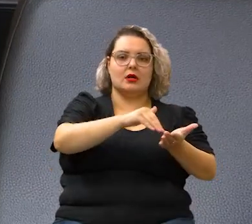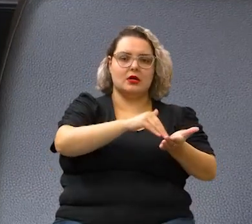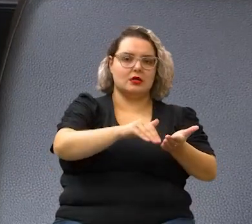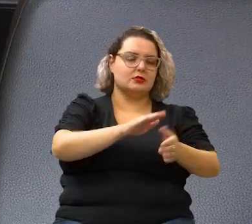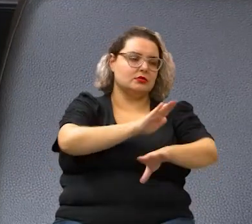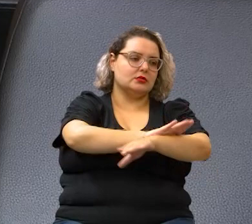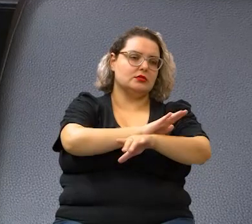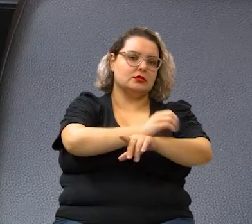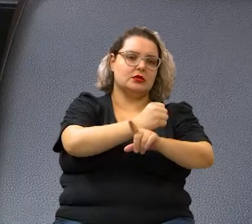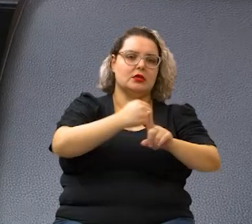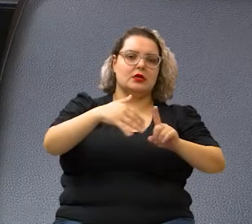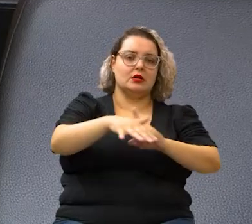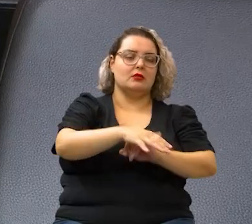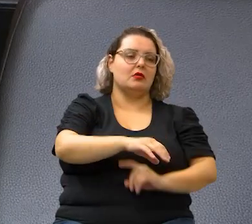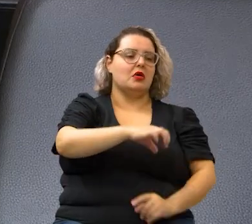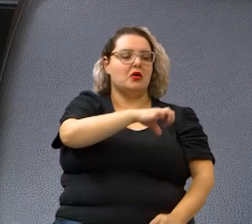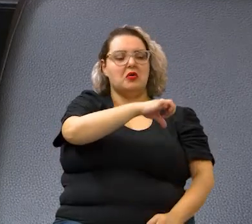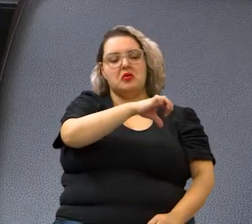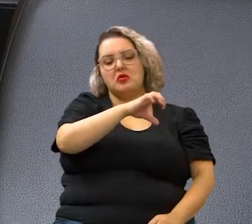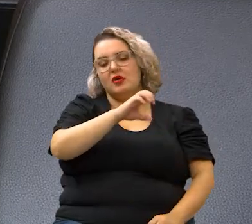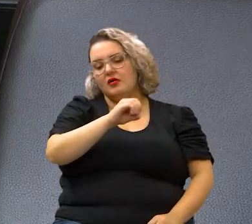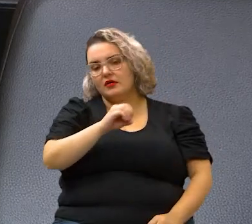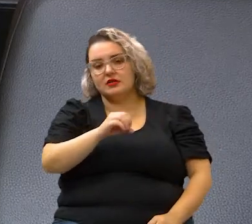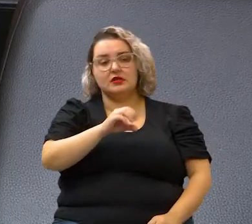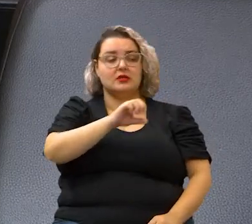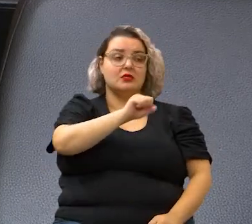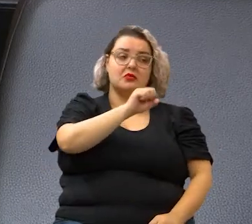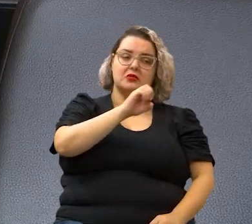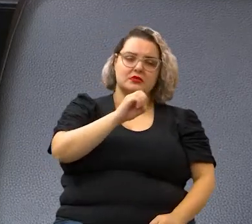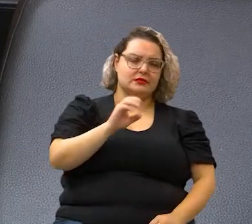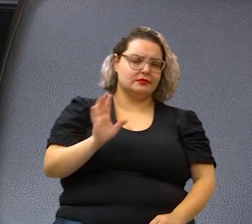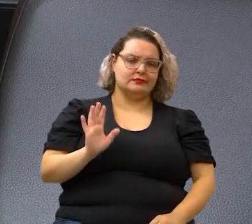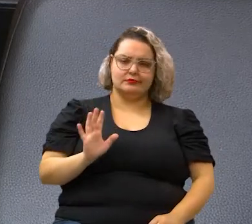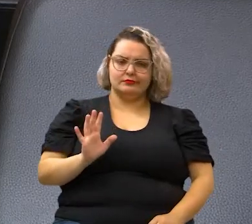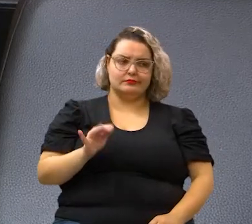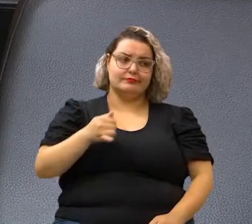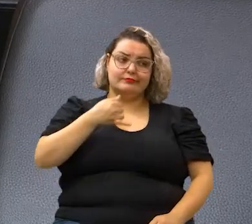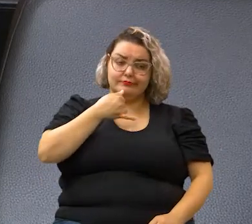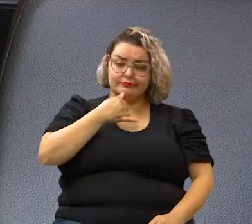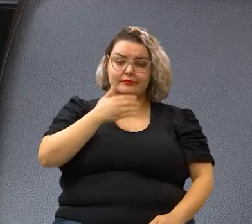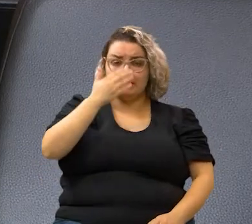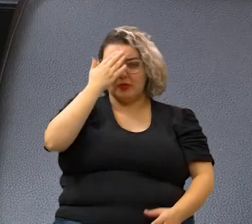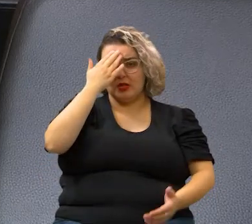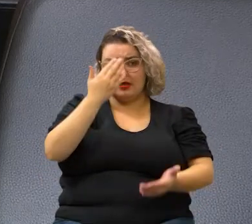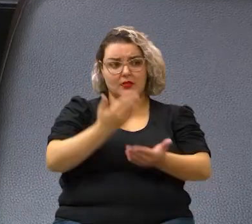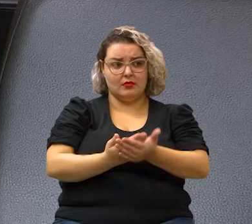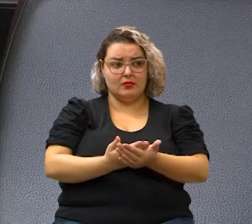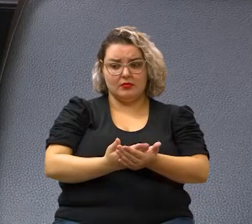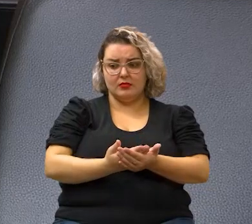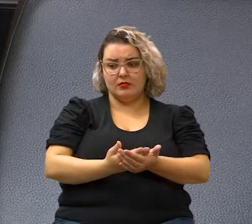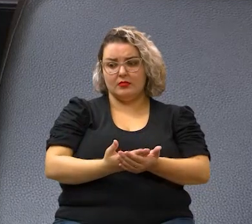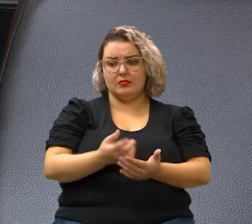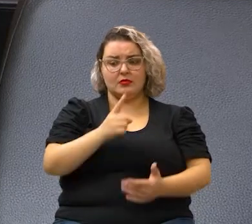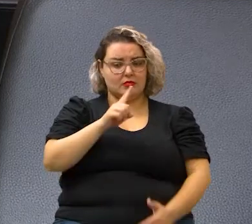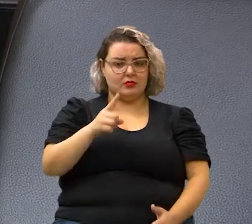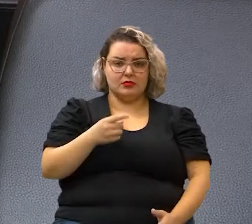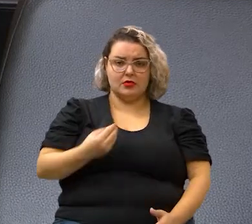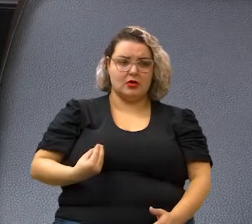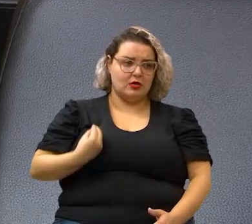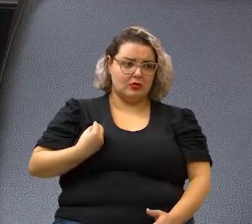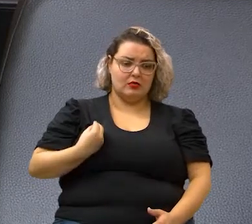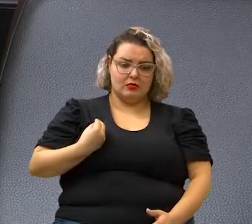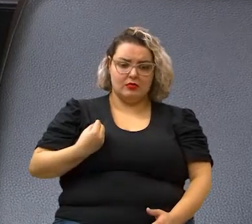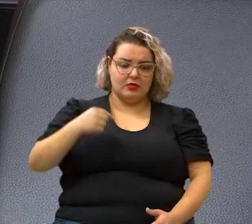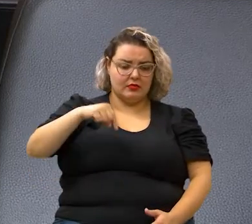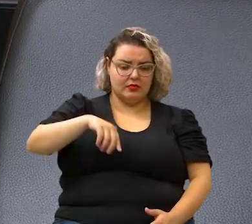tem 900, 800 moradores de rua. Eu lamento, né? Até acredito que ela não seja daqui ou ela